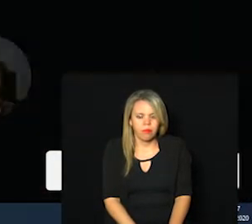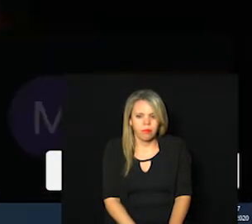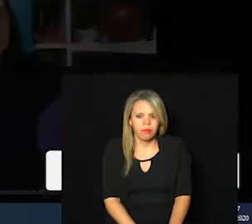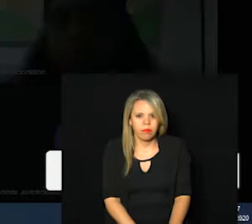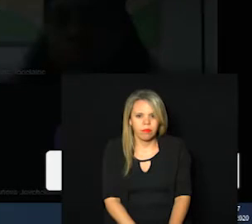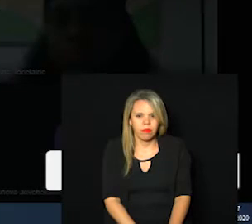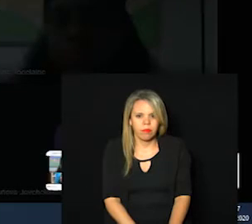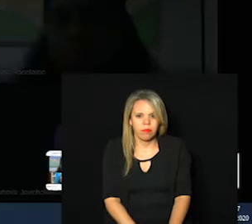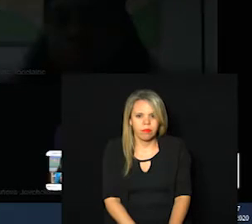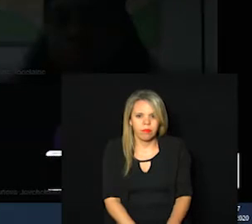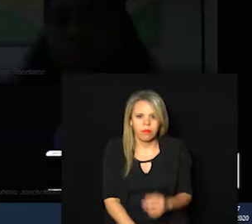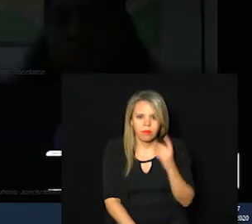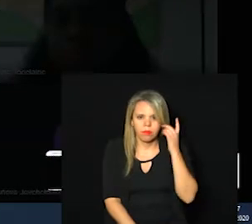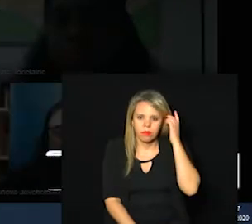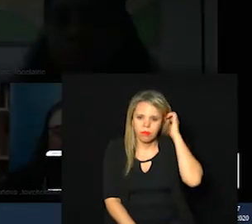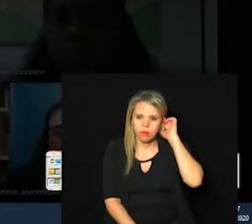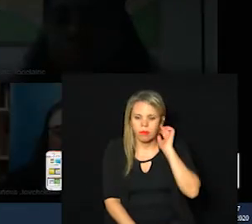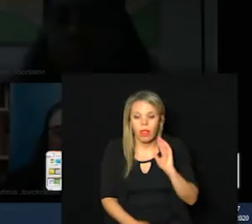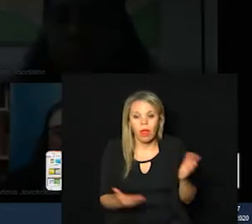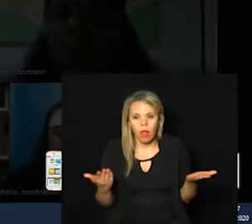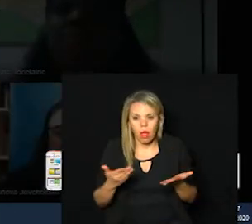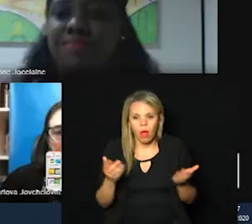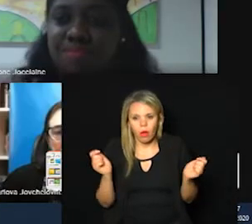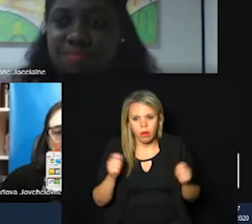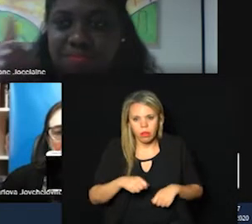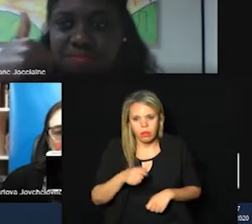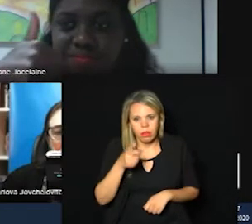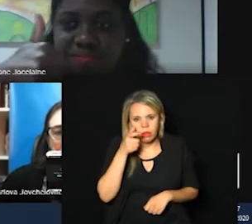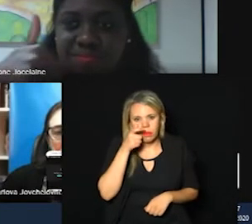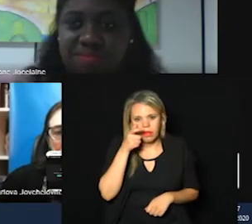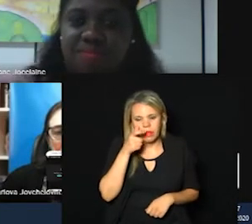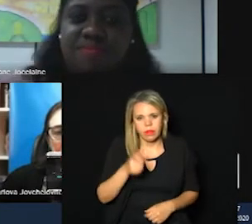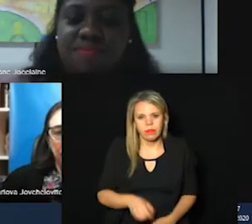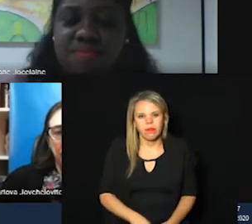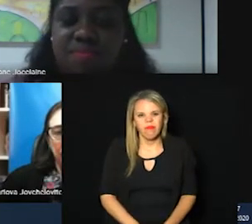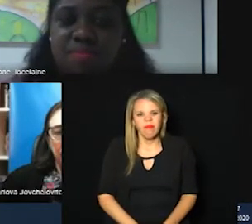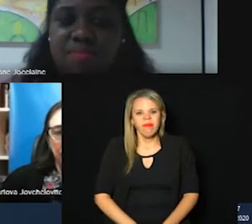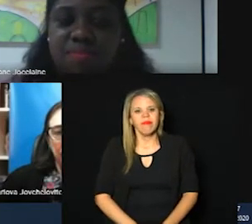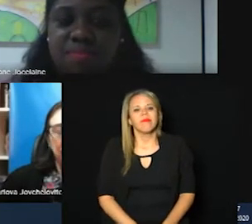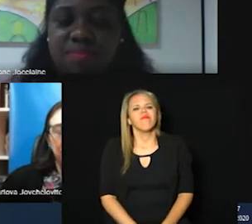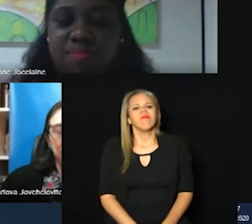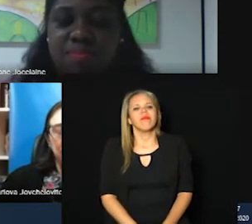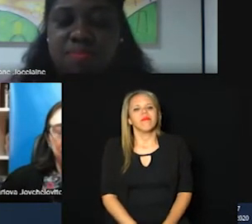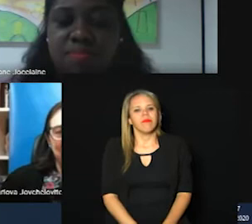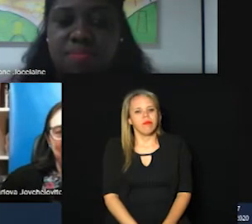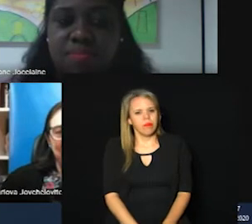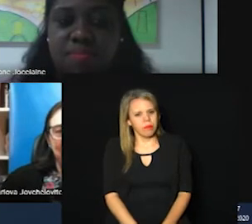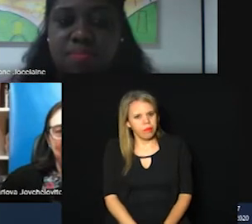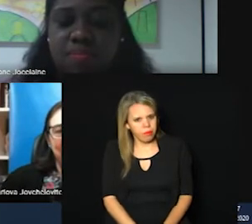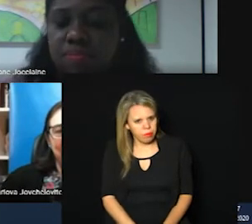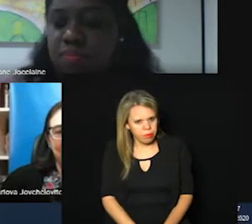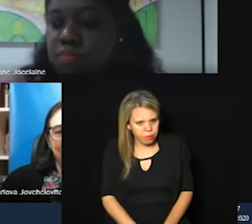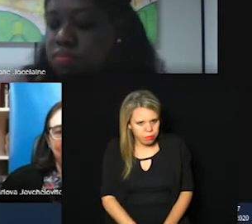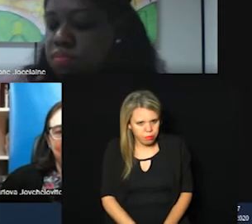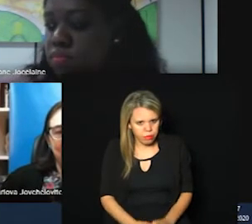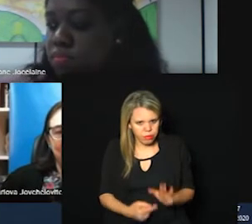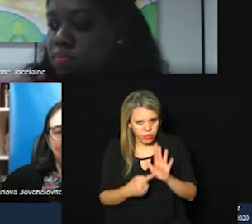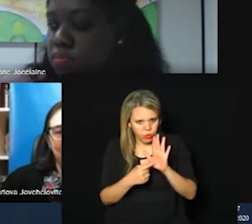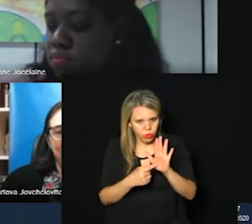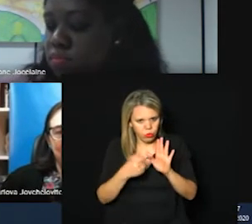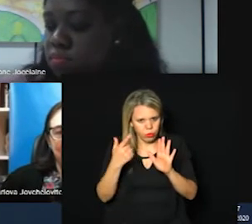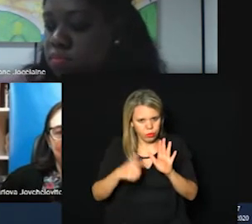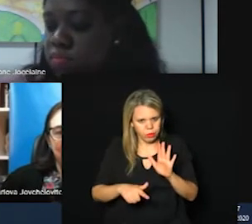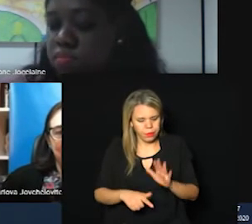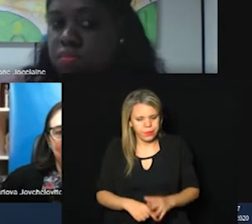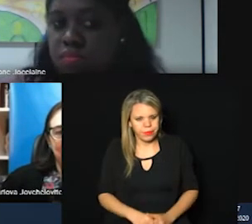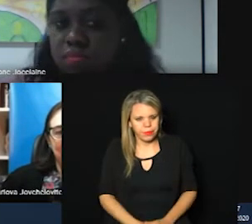Acho que agora que está dando para ver, não é? Isso. Então, vou mostrar aqui de novo.